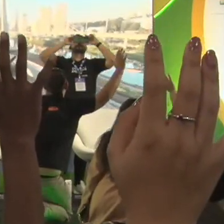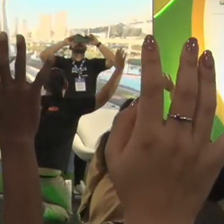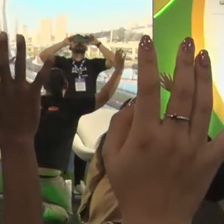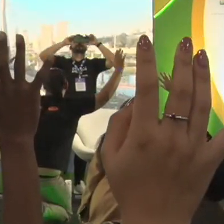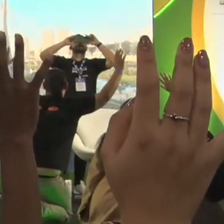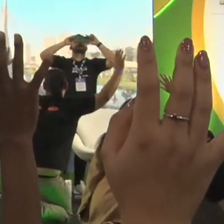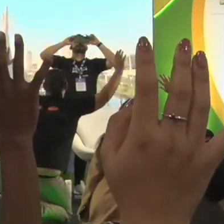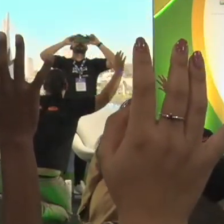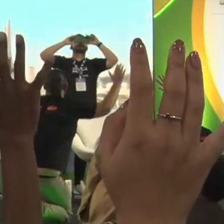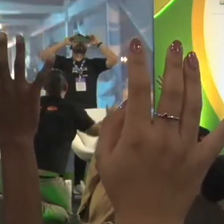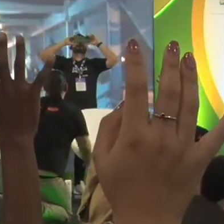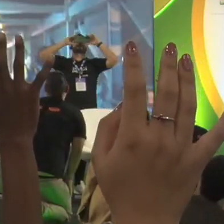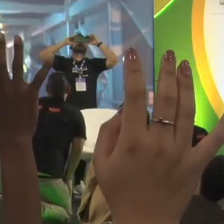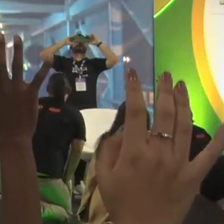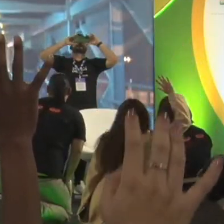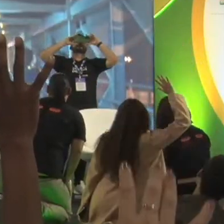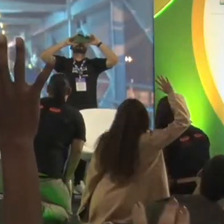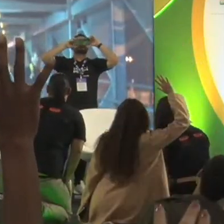esse